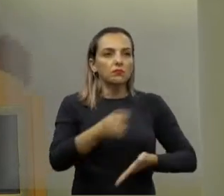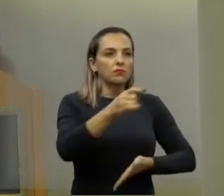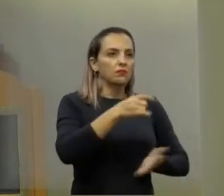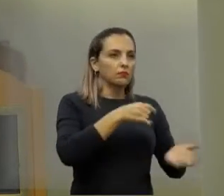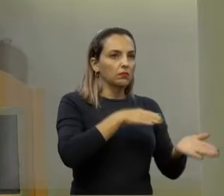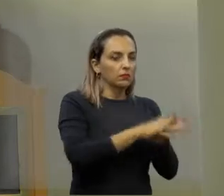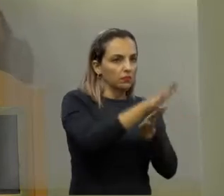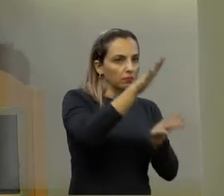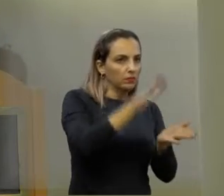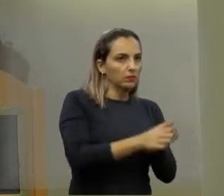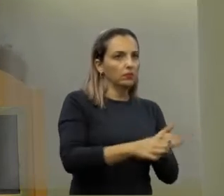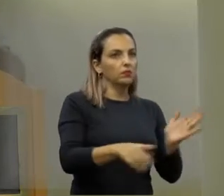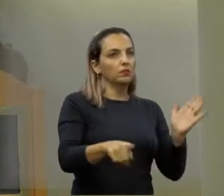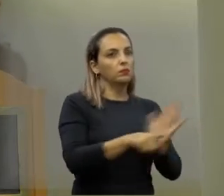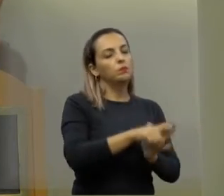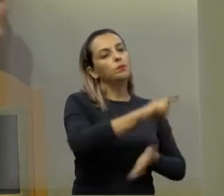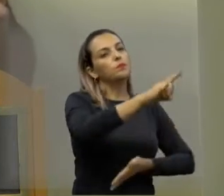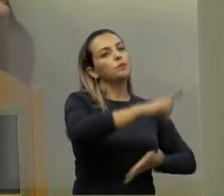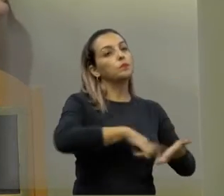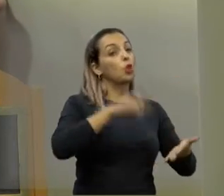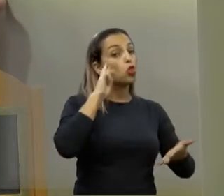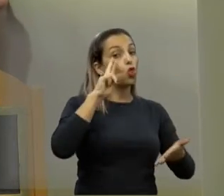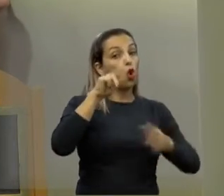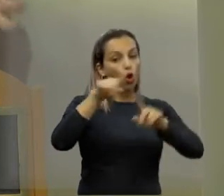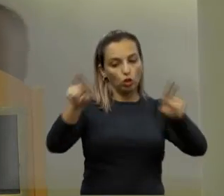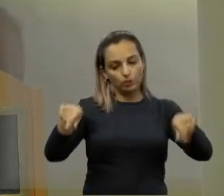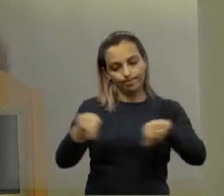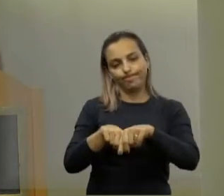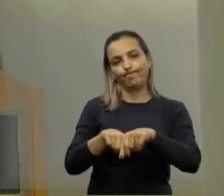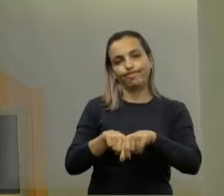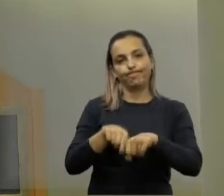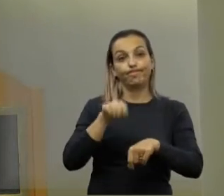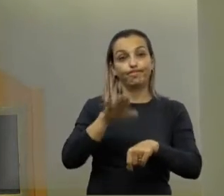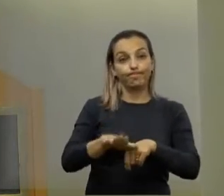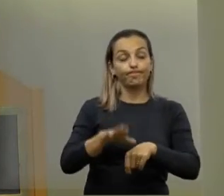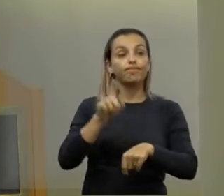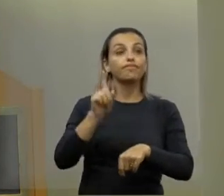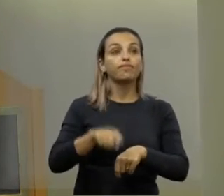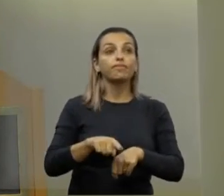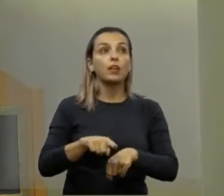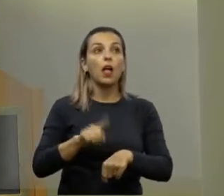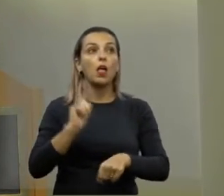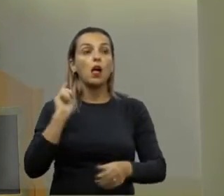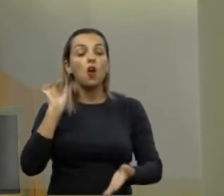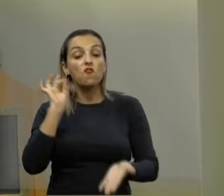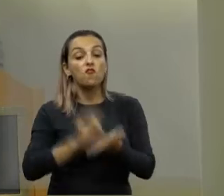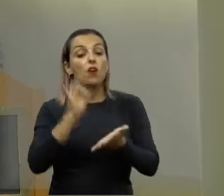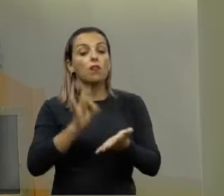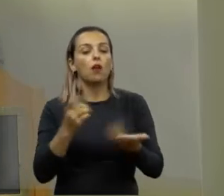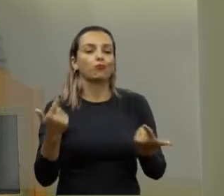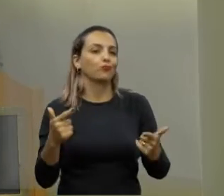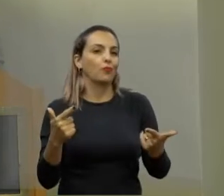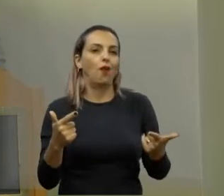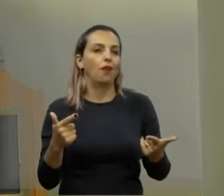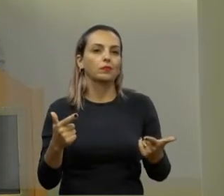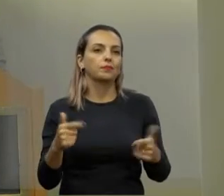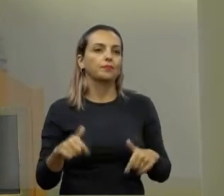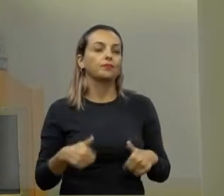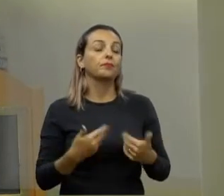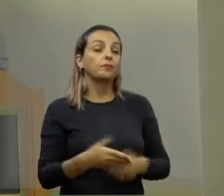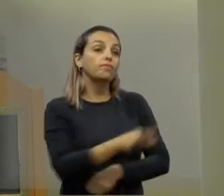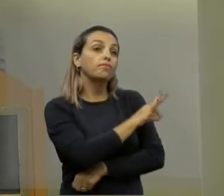dono do terreno O problema é que essa essa notificação executada EA prefeitura precisa